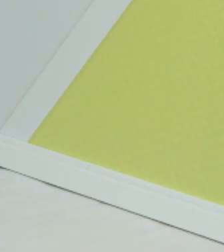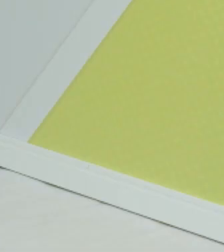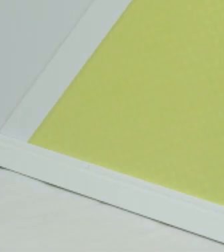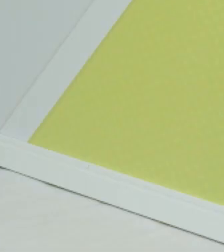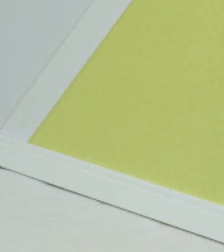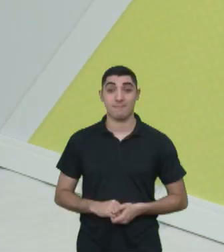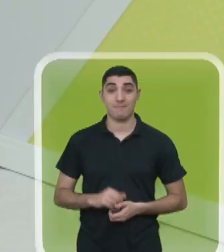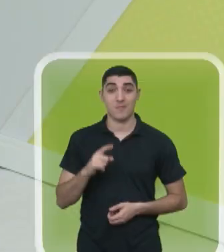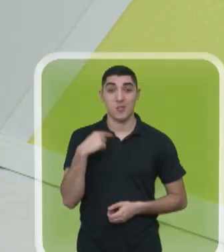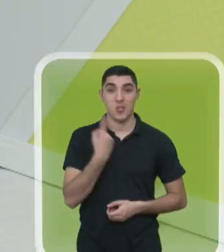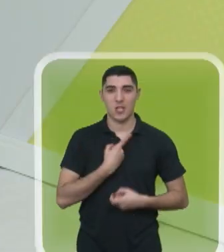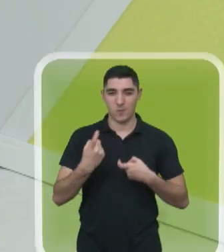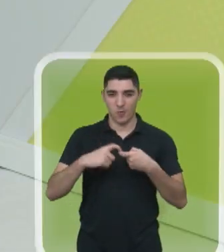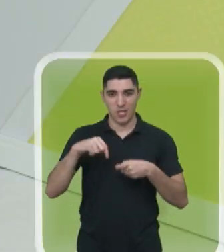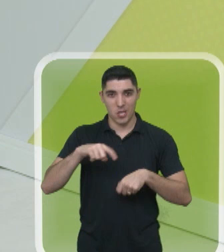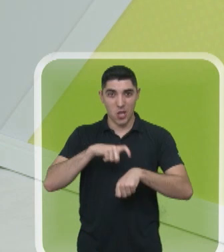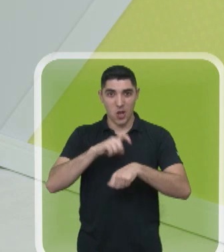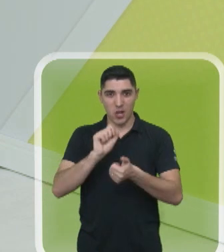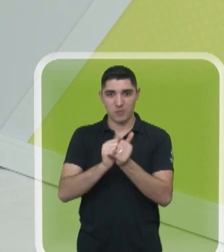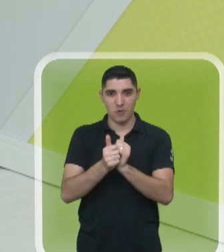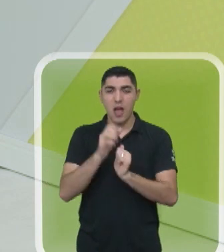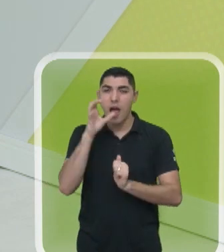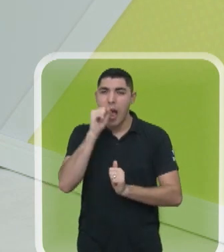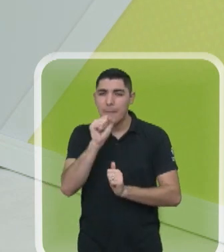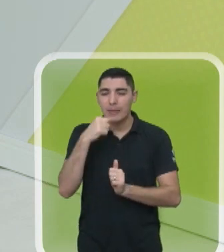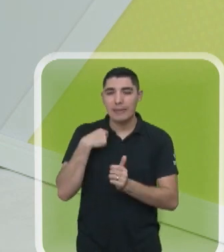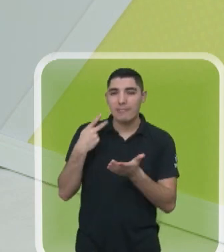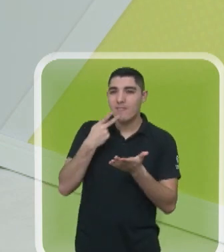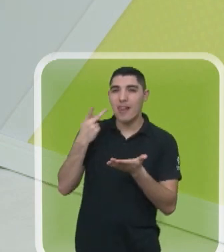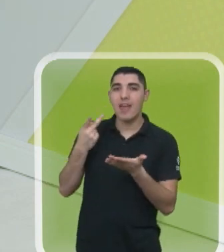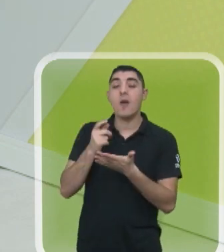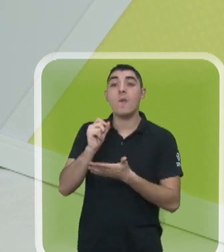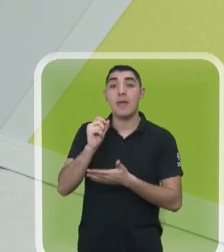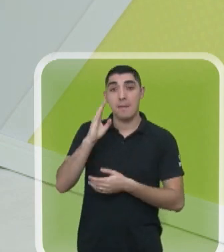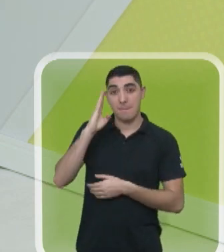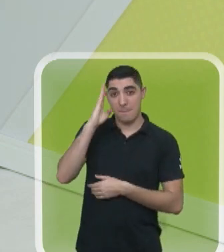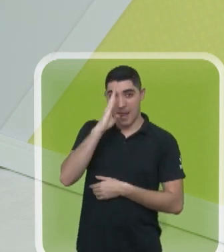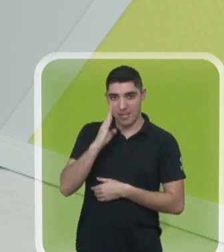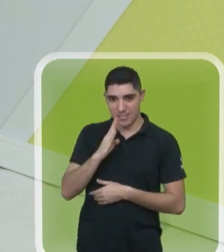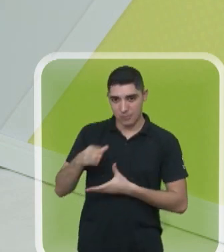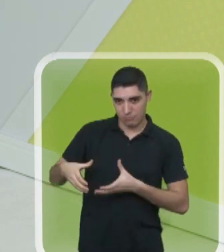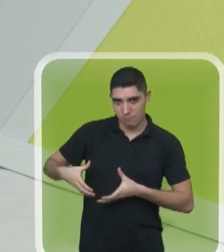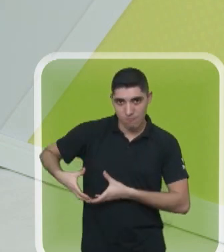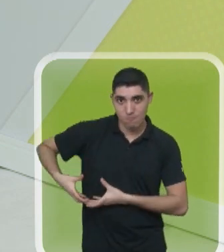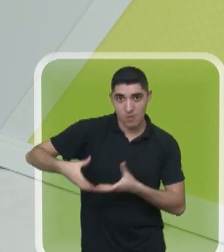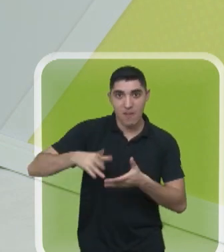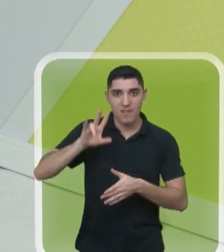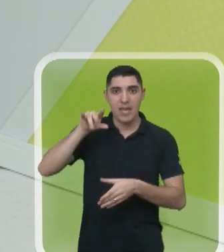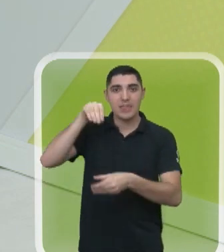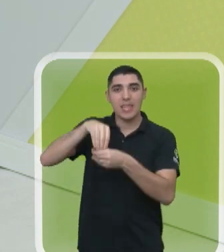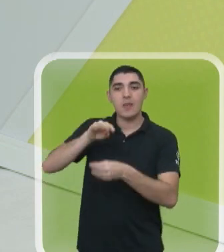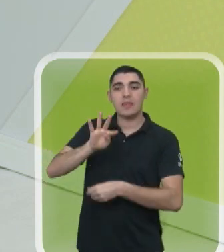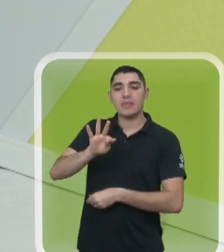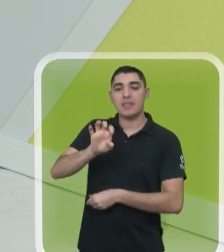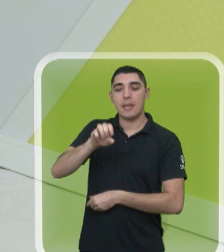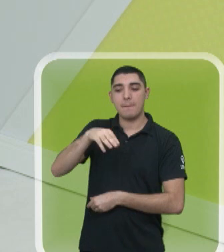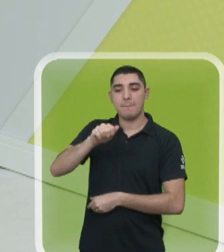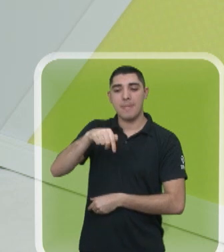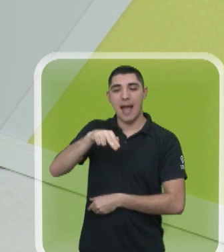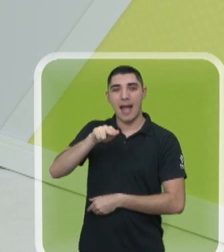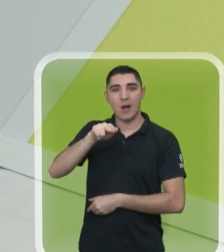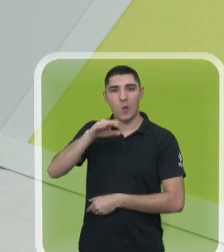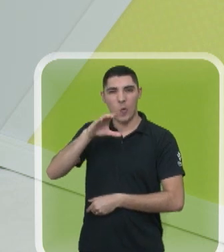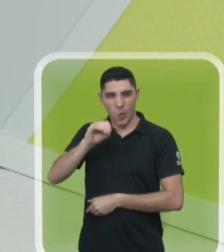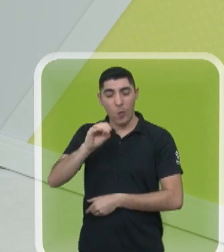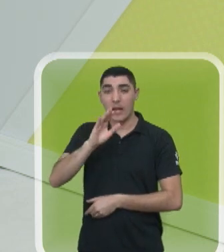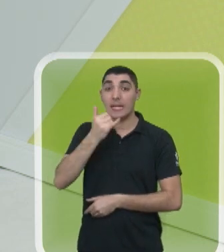Muito bem, estamos de volta com a Hora do Esporte. Só fazer uma pequena correção. Eu falei que a seleção brasileira de rugby jogaria em Temaco, lá no Chile. Não, é Temuco o